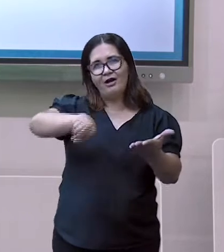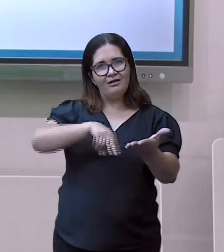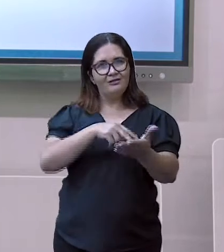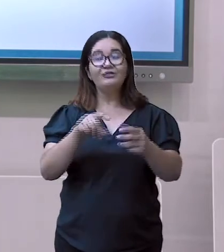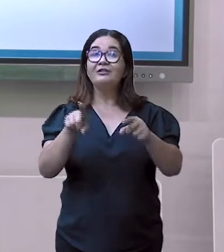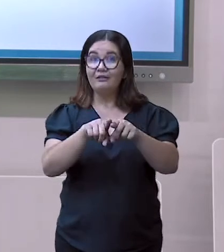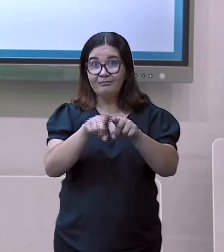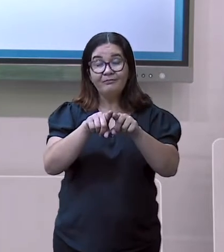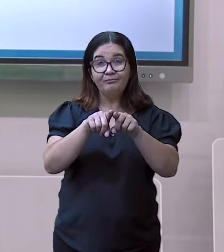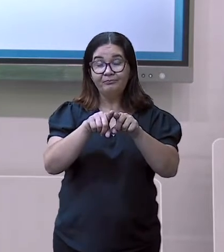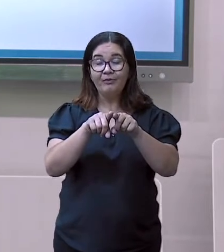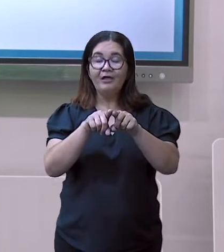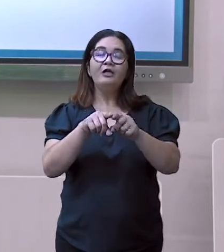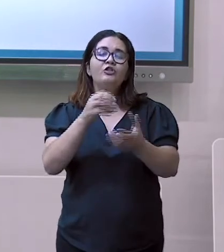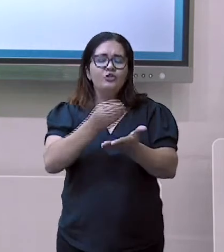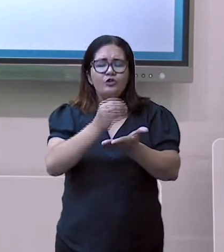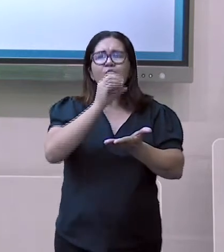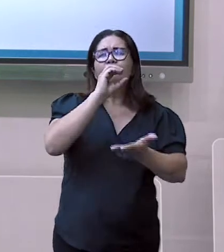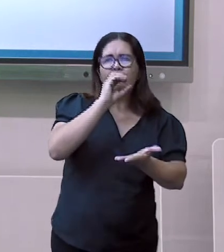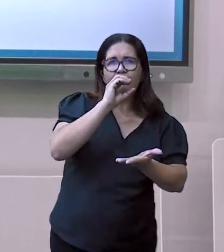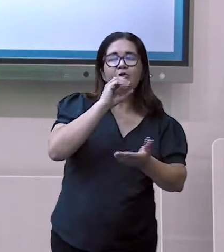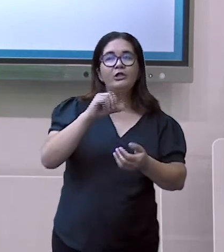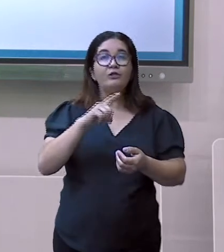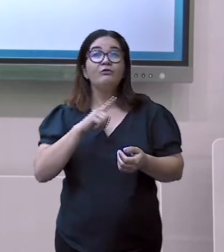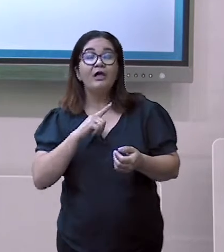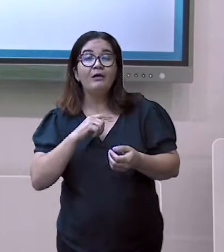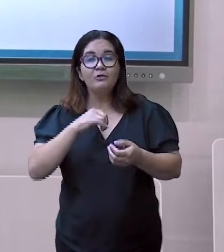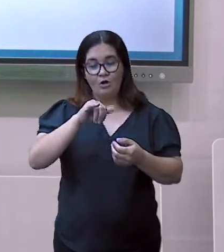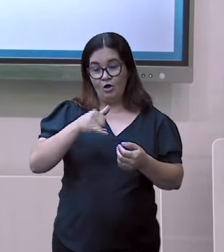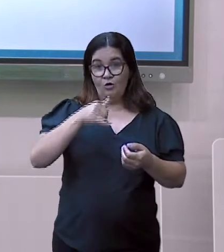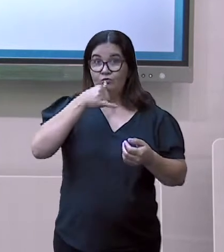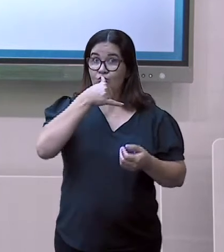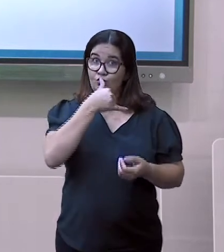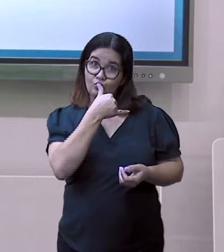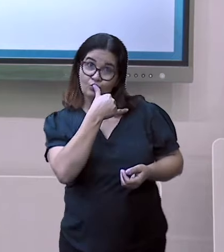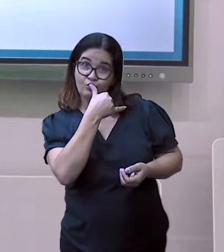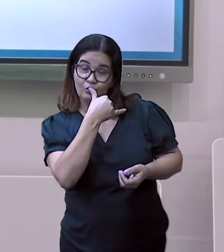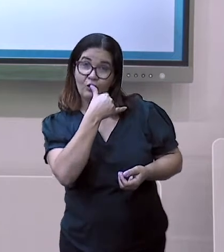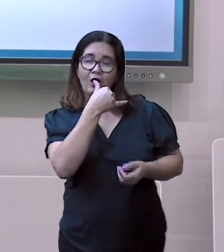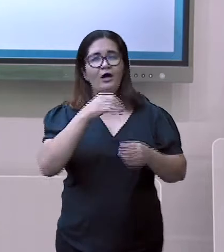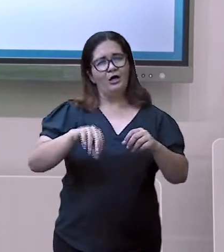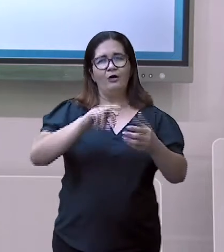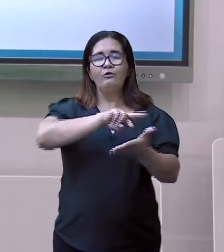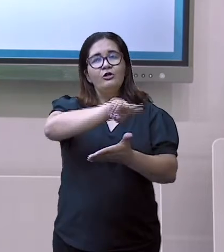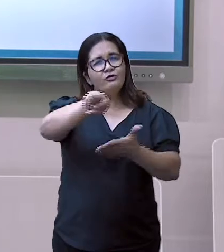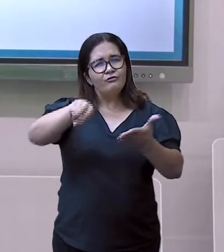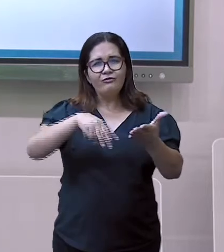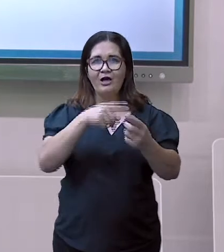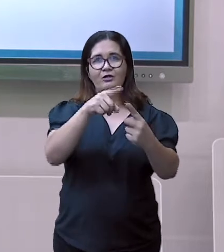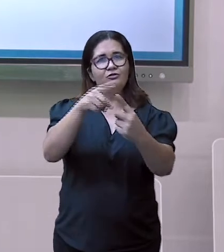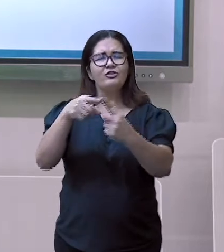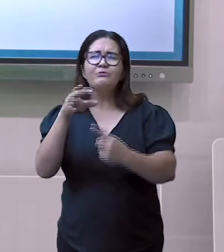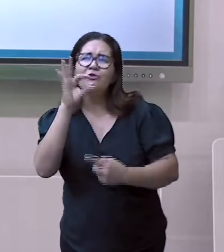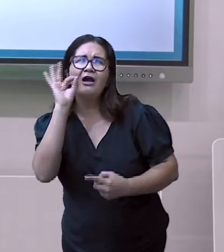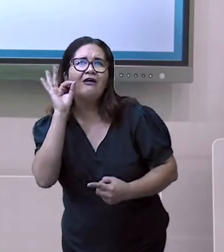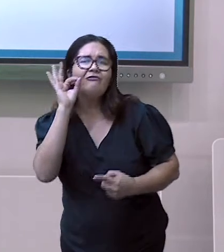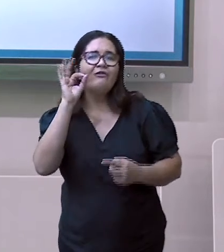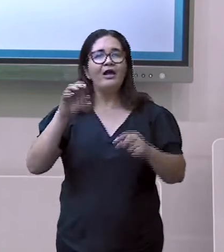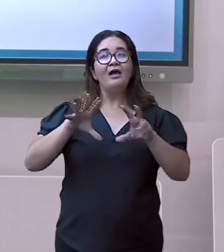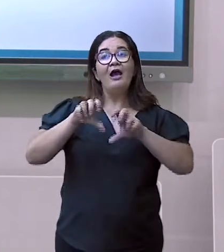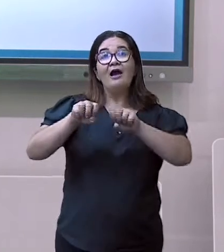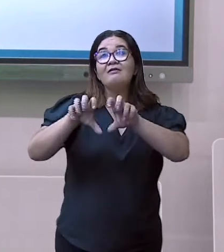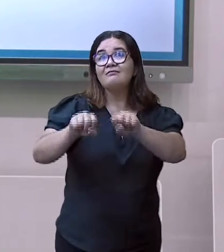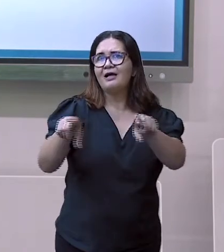de bebida, temos chimarrão, tererê, café, açaí,